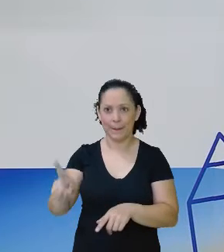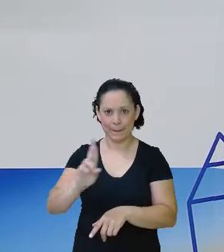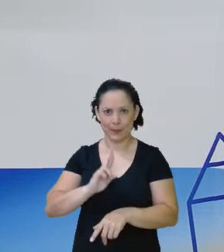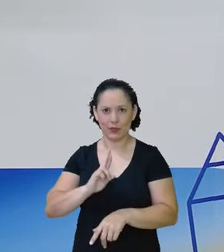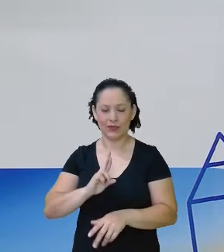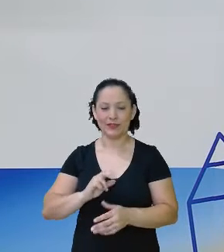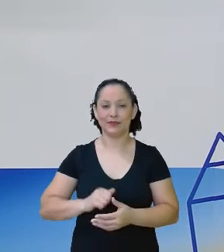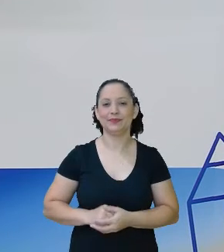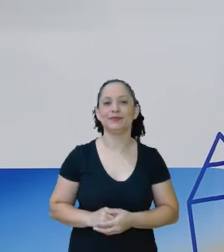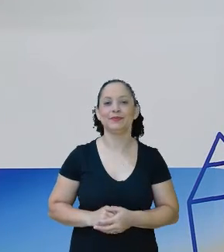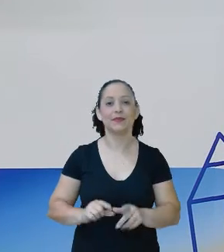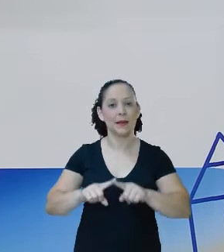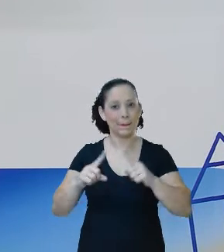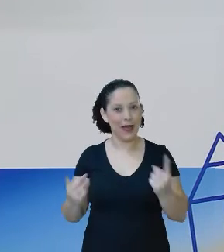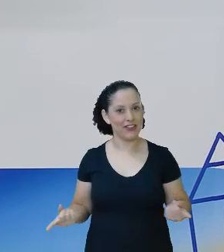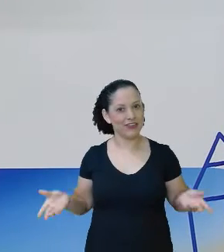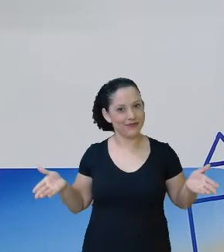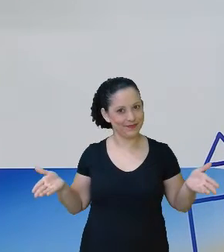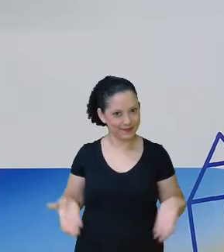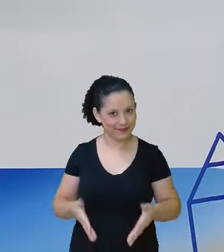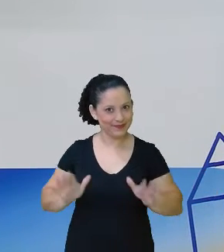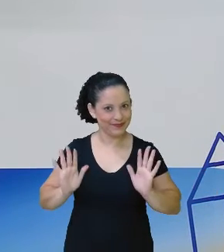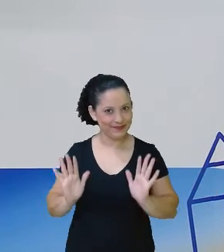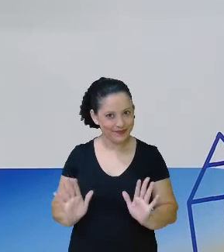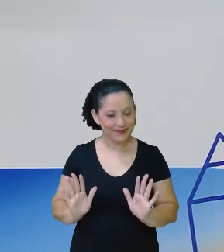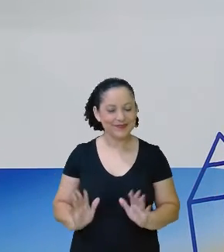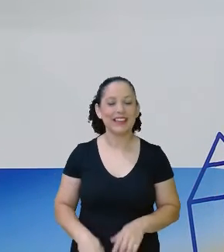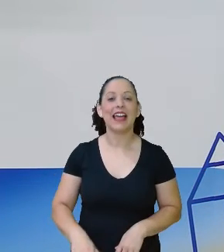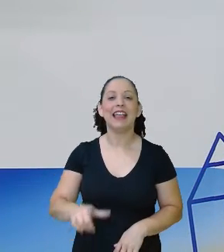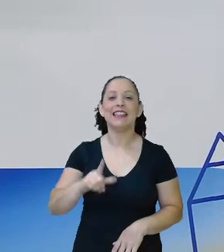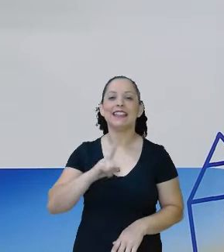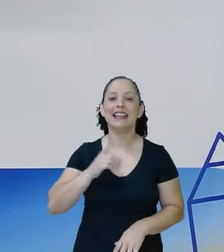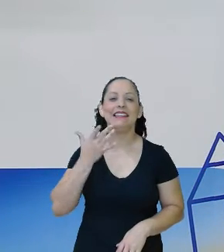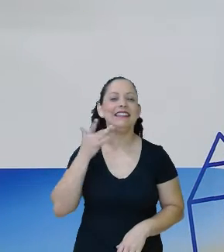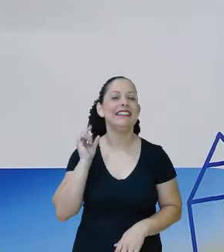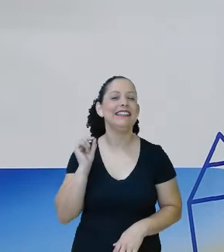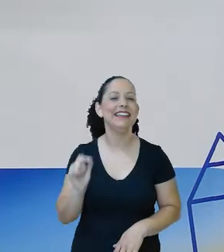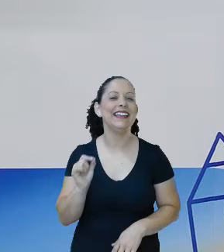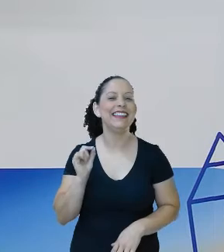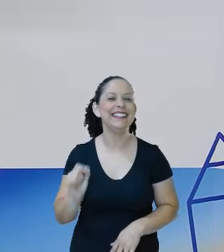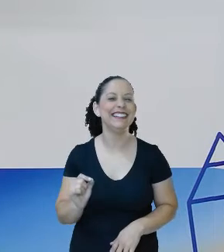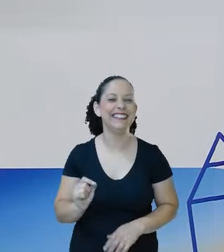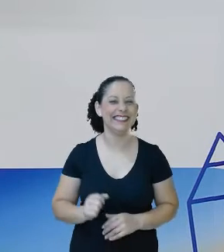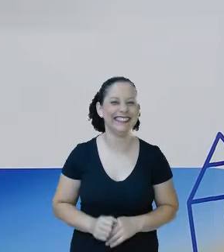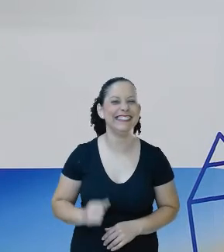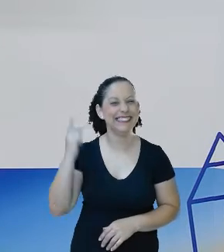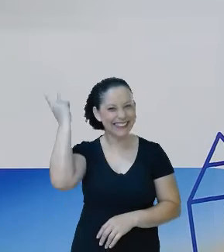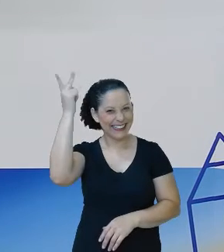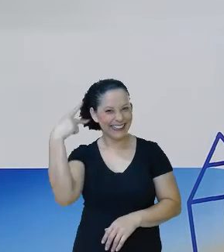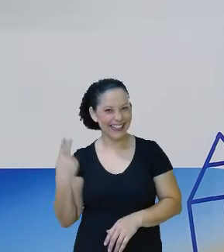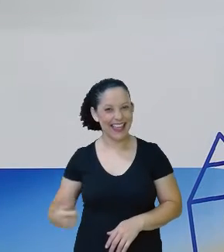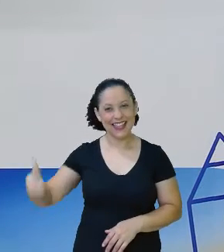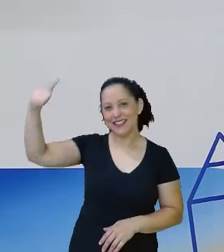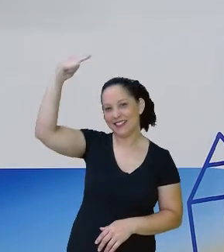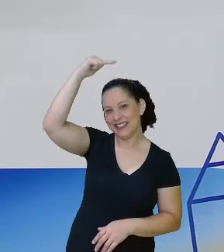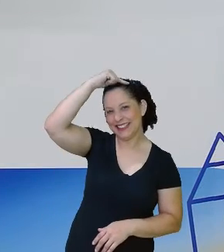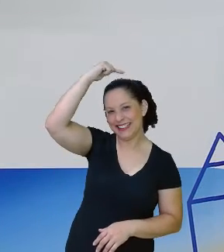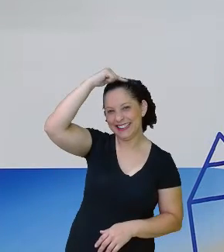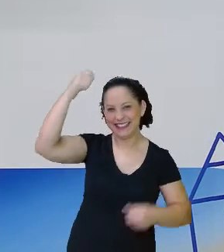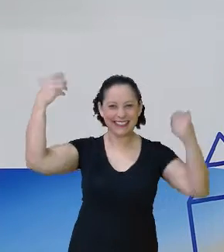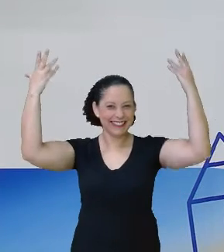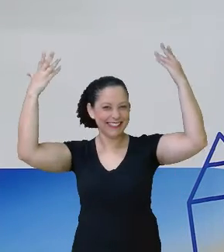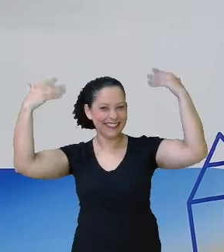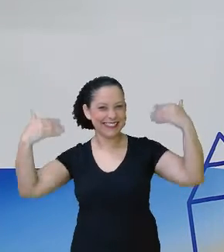perguntas. Mas claro, para fechar essa equipe show de bola, ela voltou, a princesa Késia. Estão